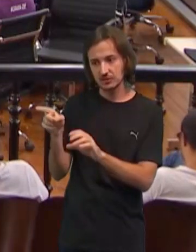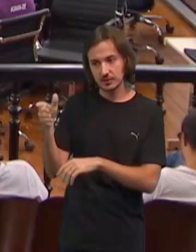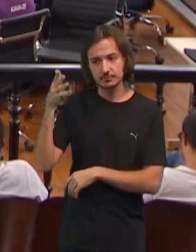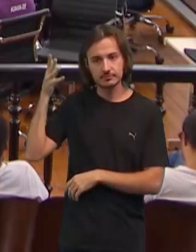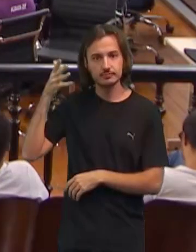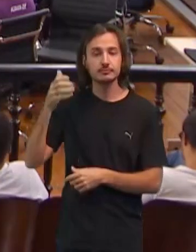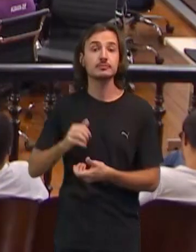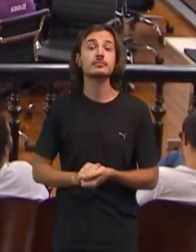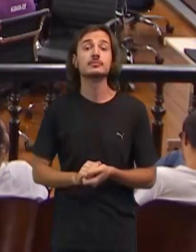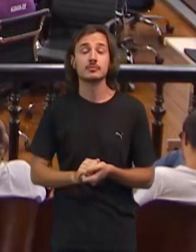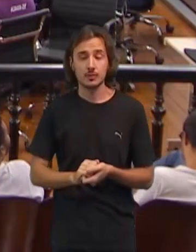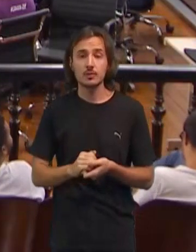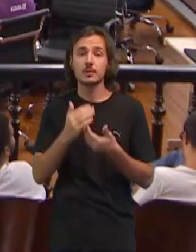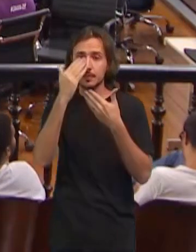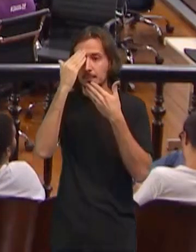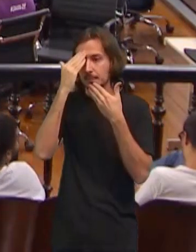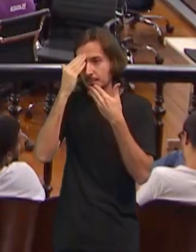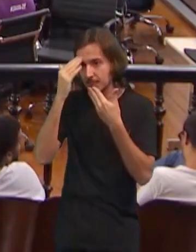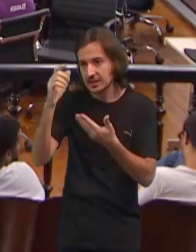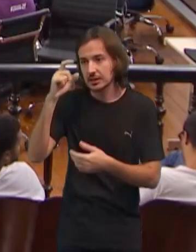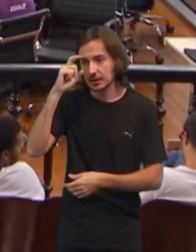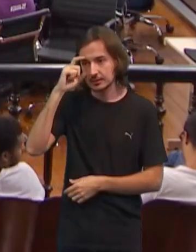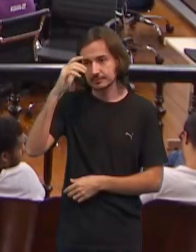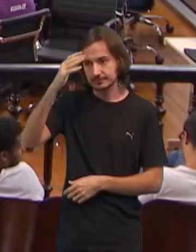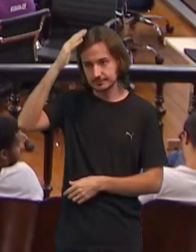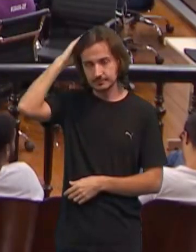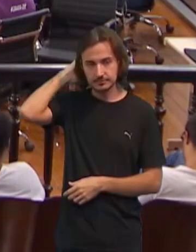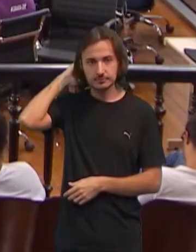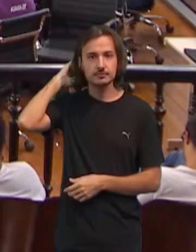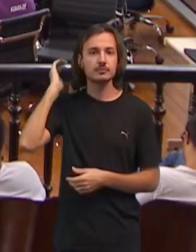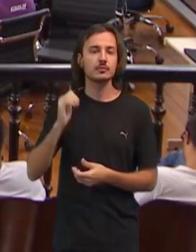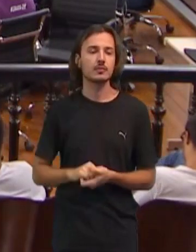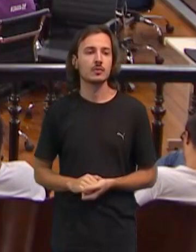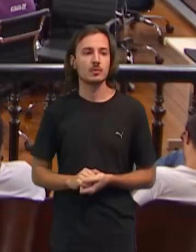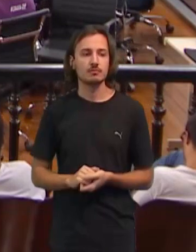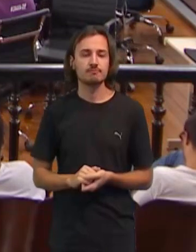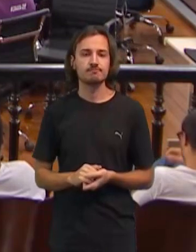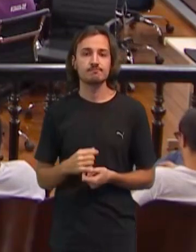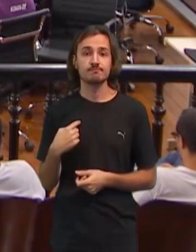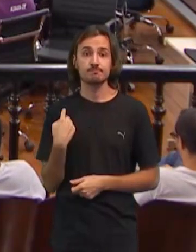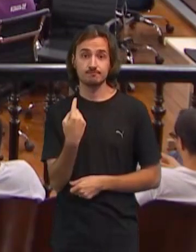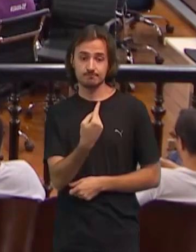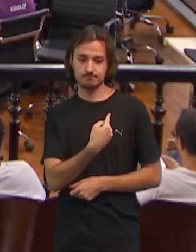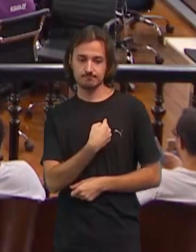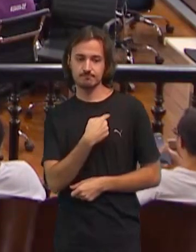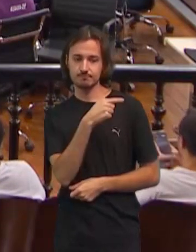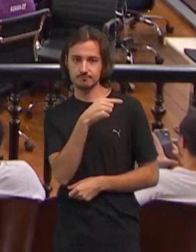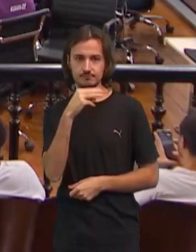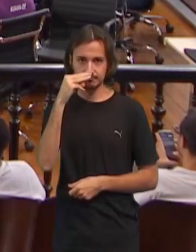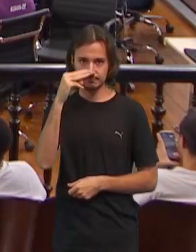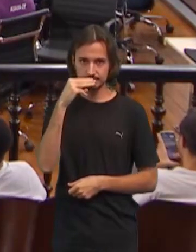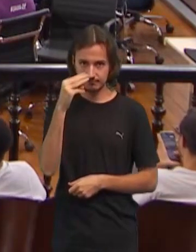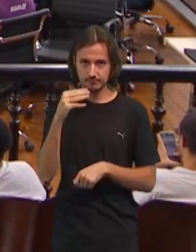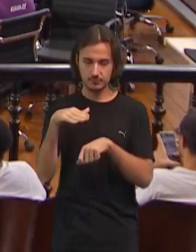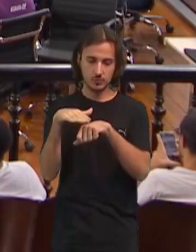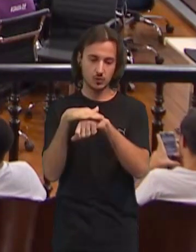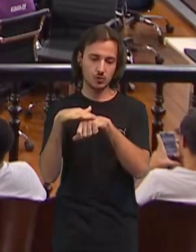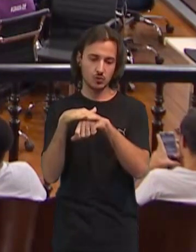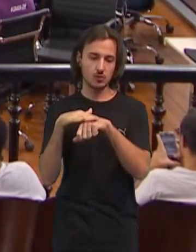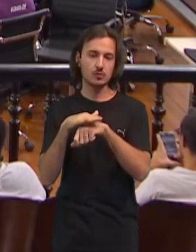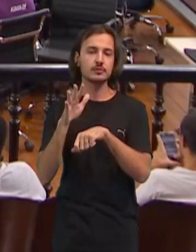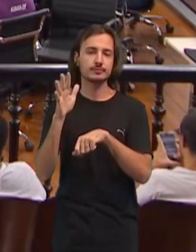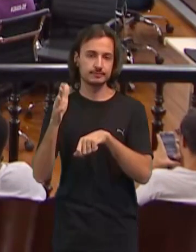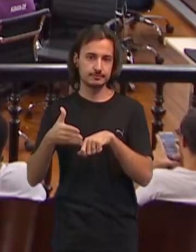ao vereador André Luiz por essa gentileza. Nós conversamos com a prefeita sobre o envio